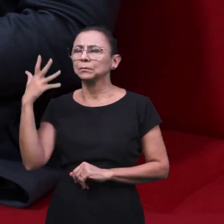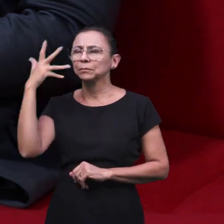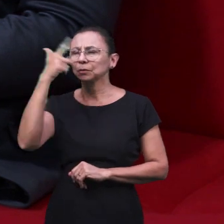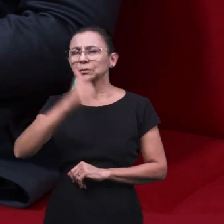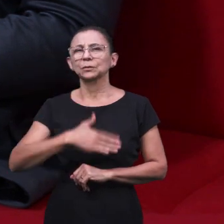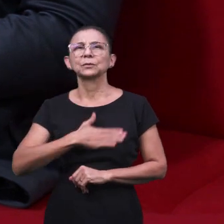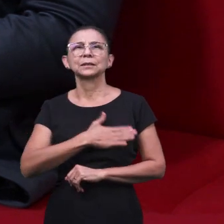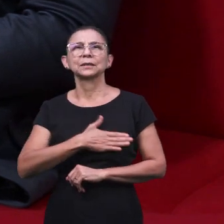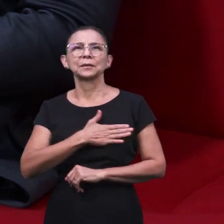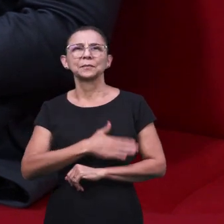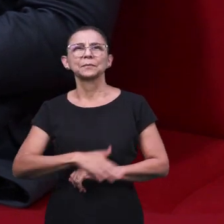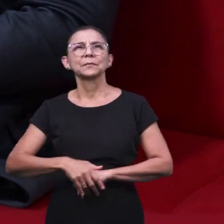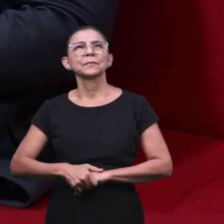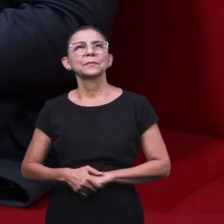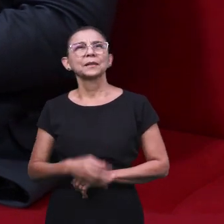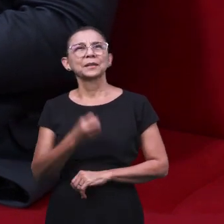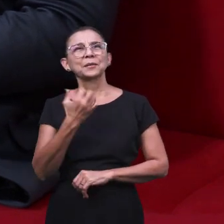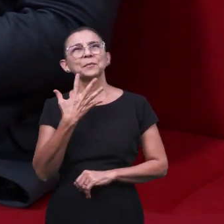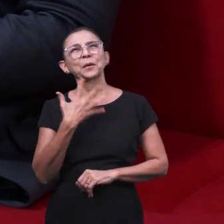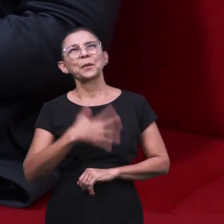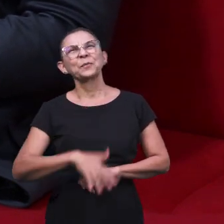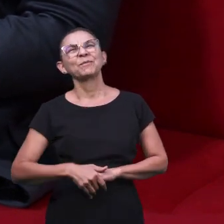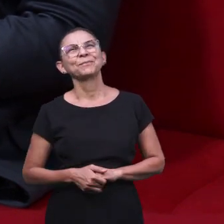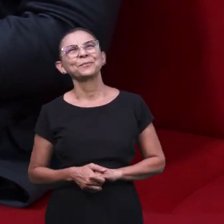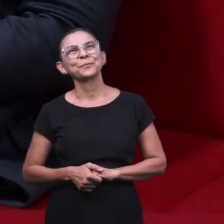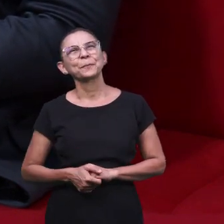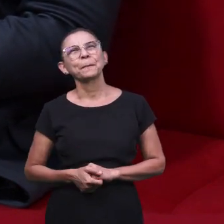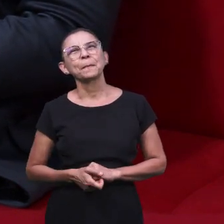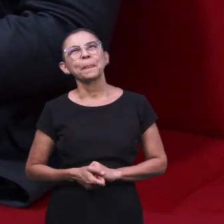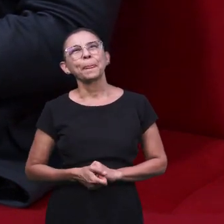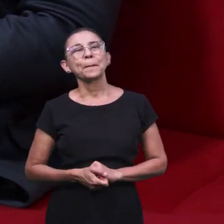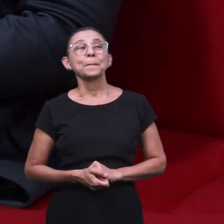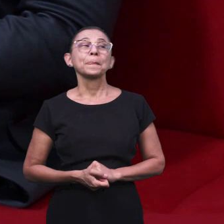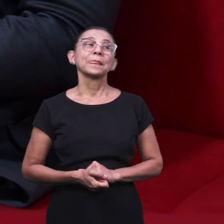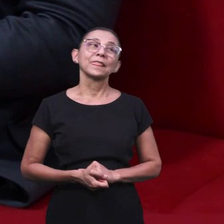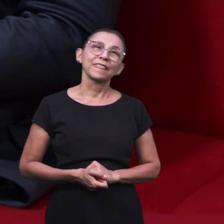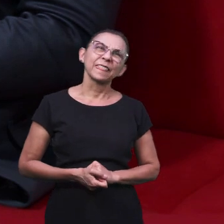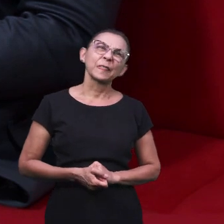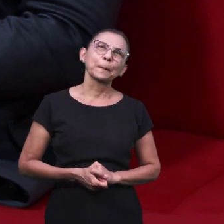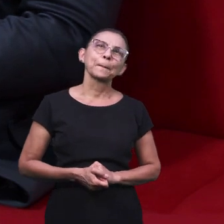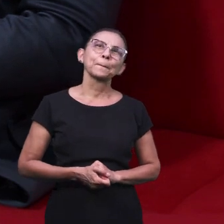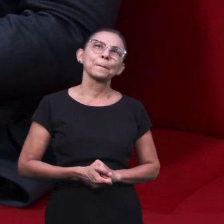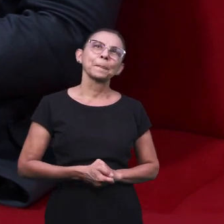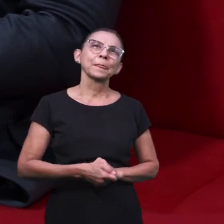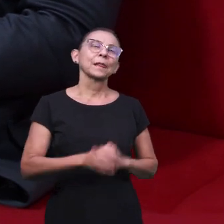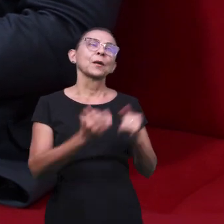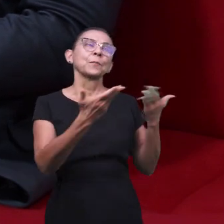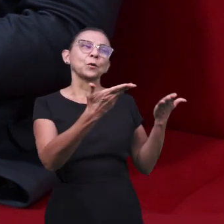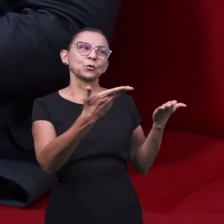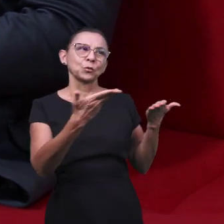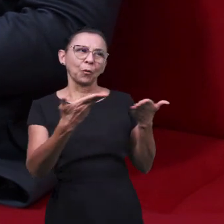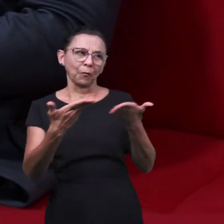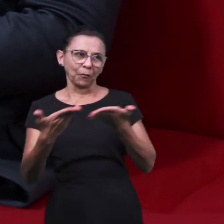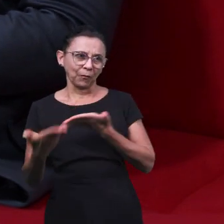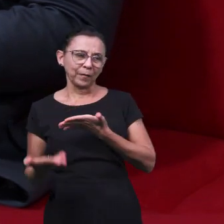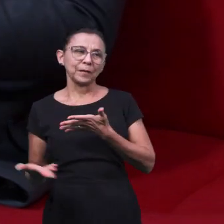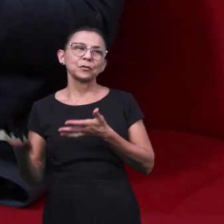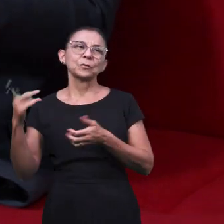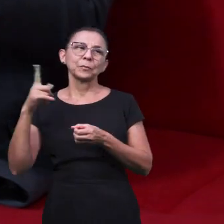Entrevista, receber aqui no nosso Manaim, receber aqui nesse seminário de louvor. É uma alegria, né? E